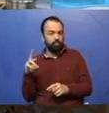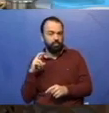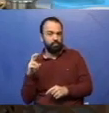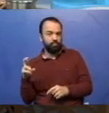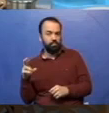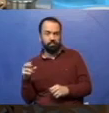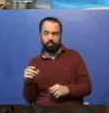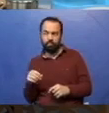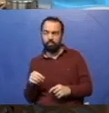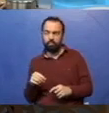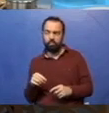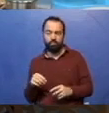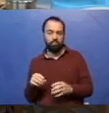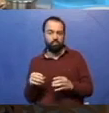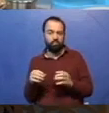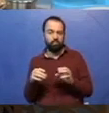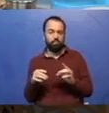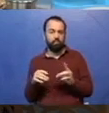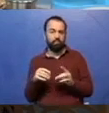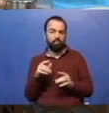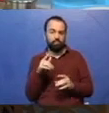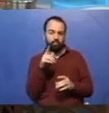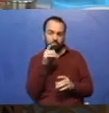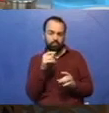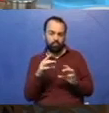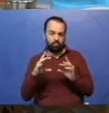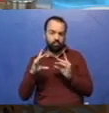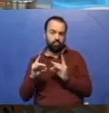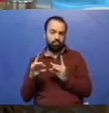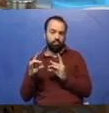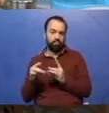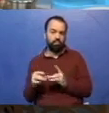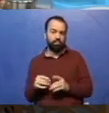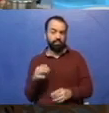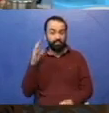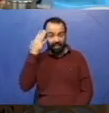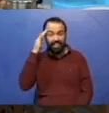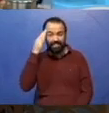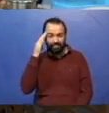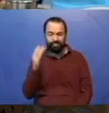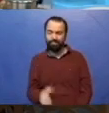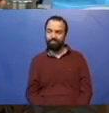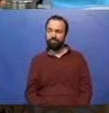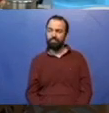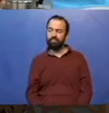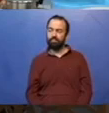né? Ela passa para o estado líquido.